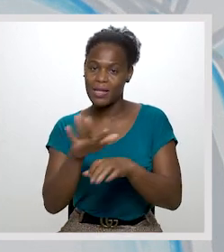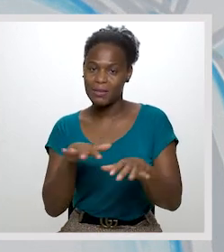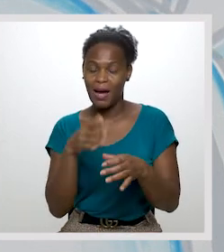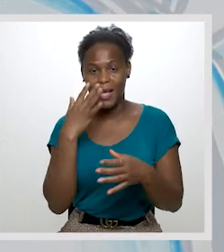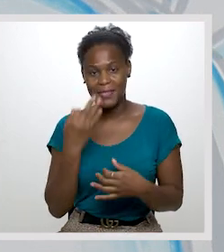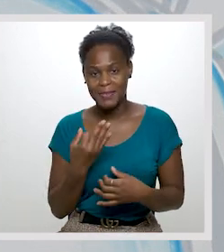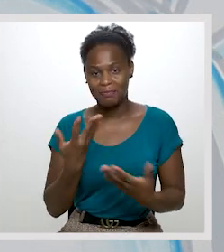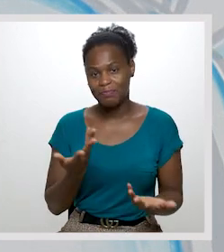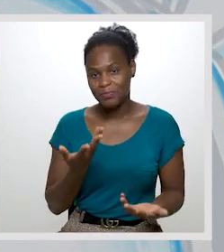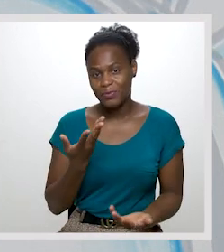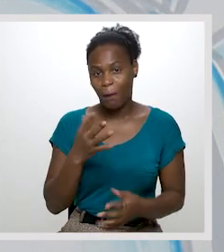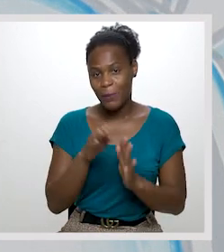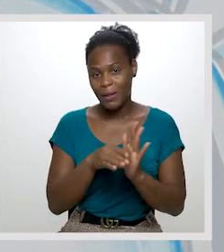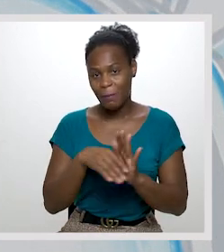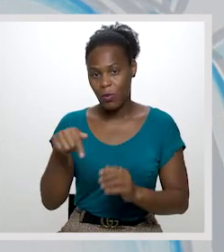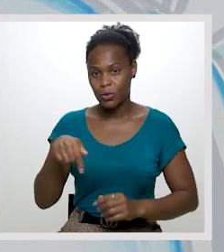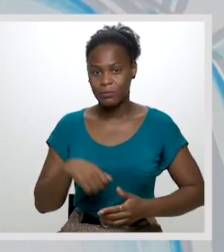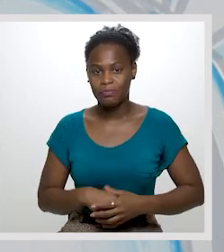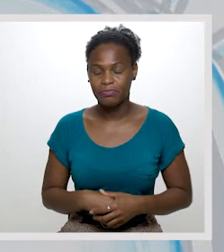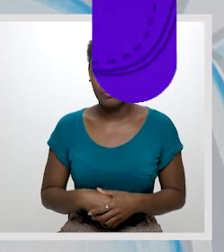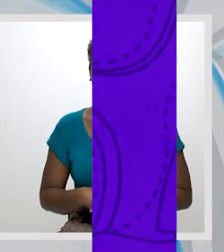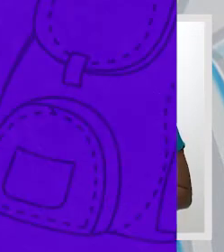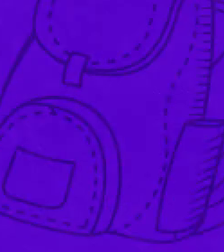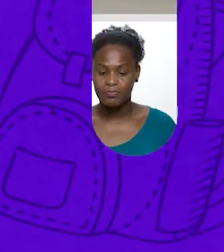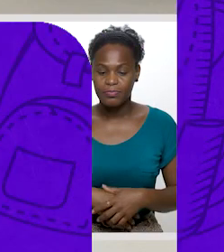E assim foi o programa de hoje.